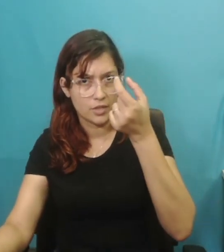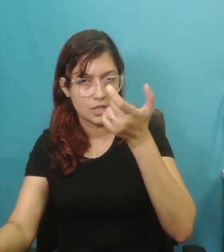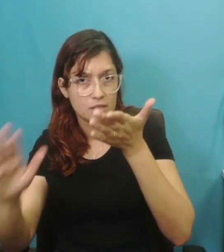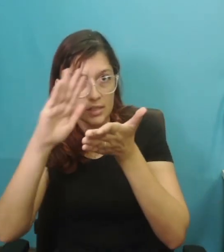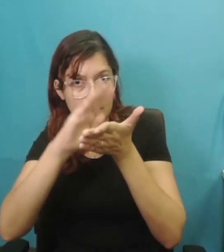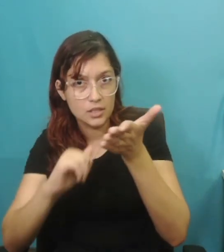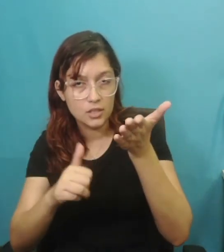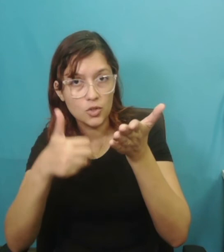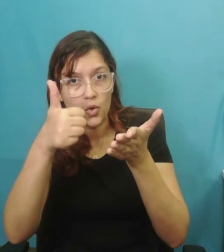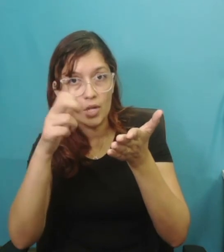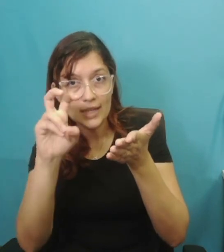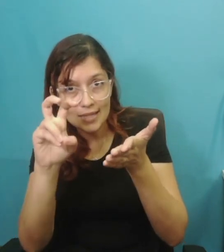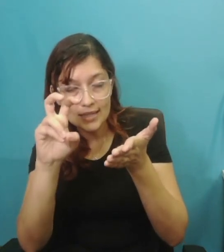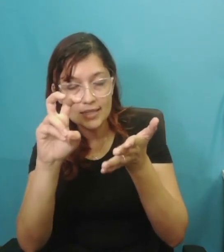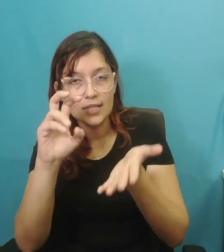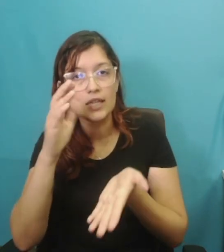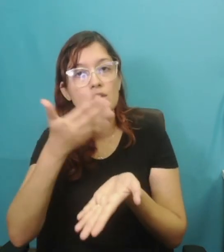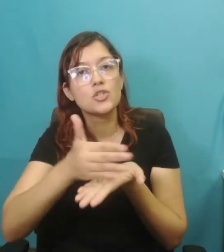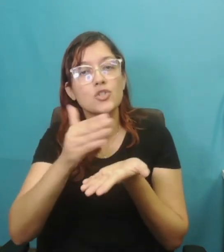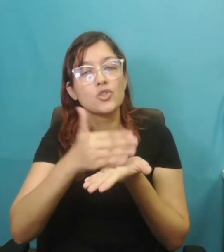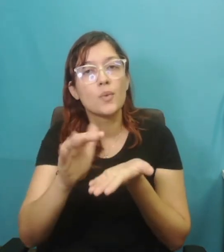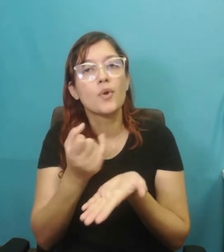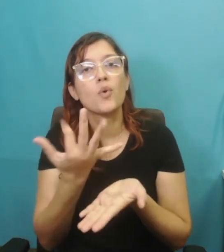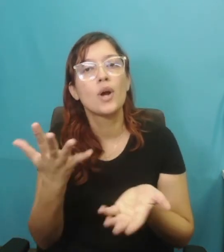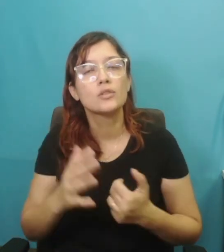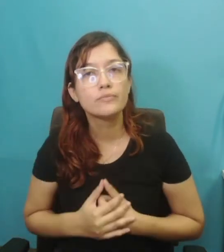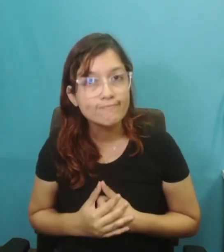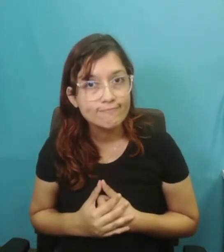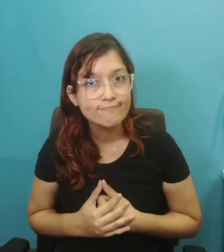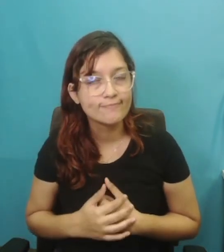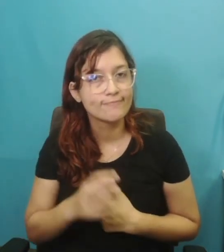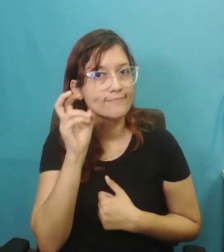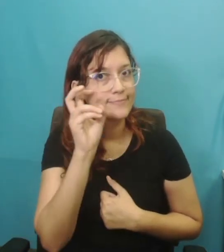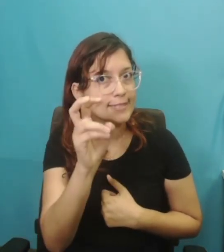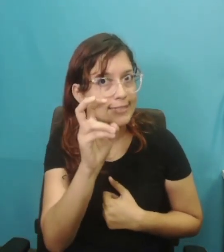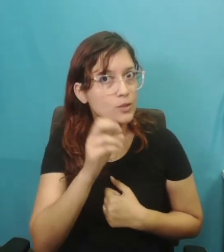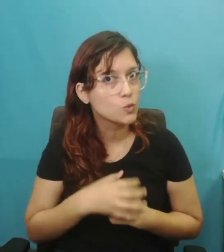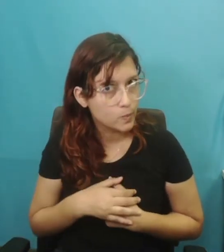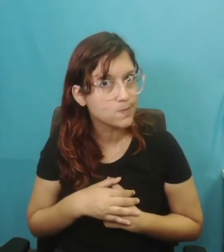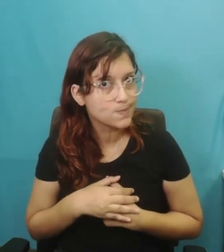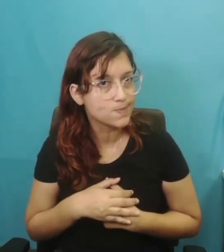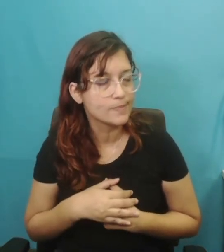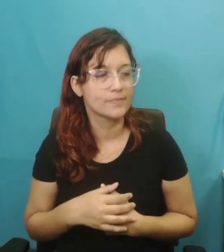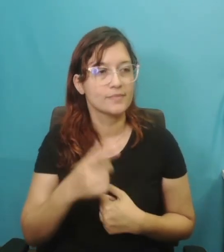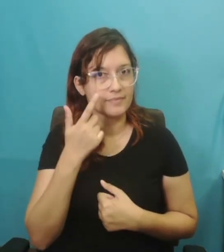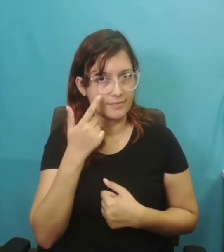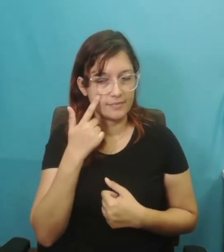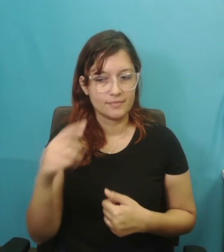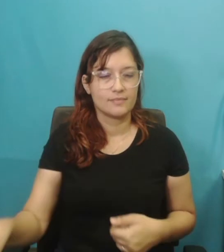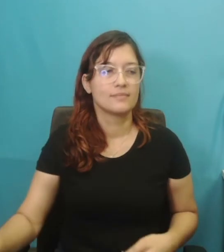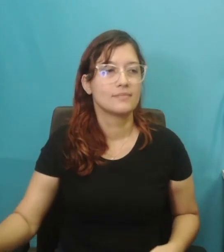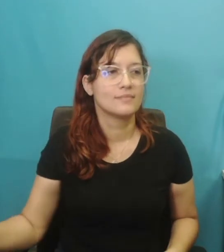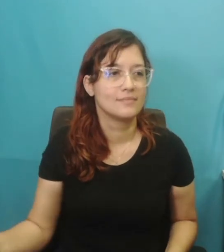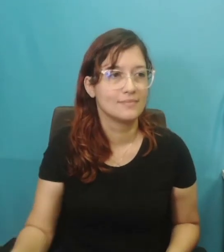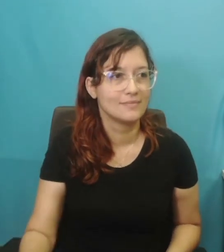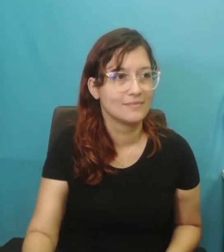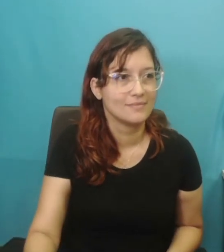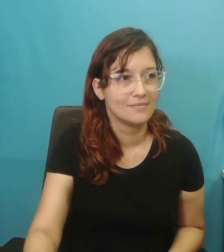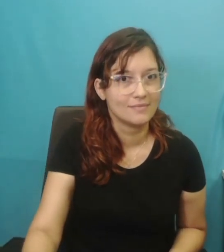Então, se eu tinha 20 e tirei 15, sobrou quanto? 5.